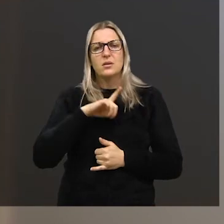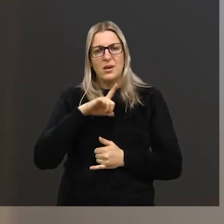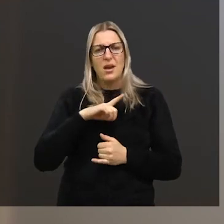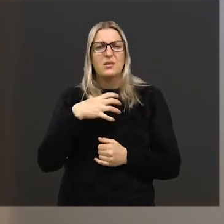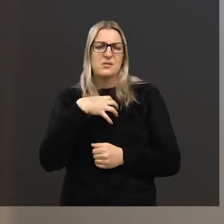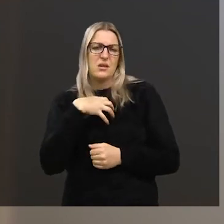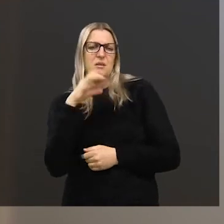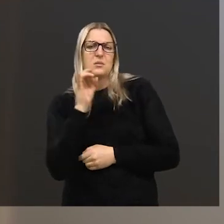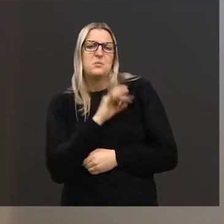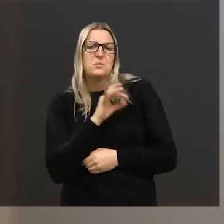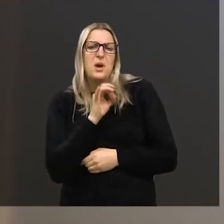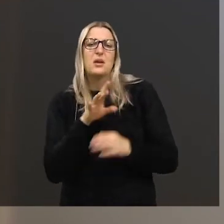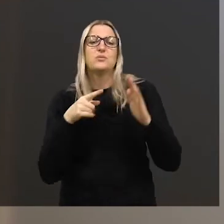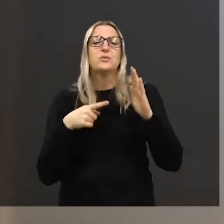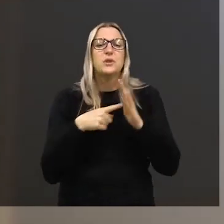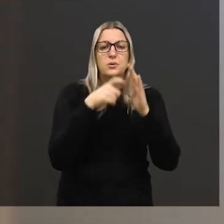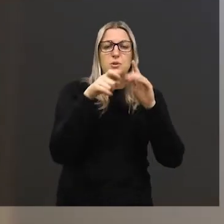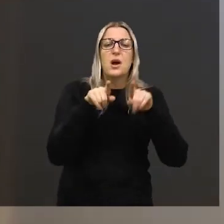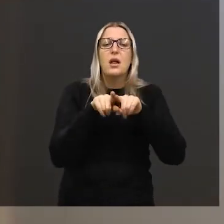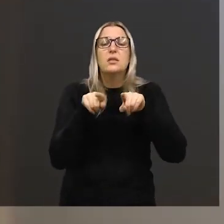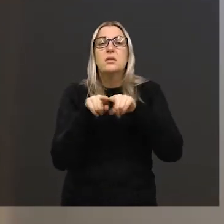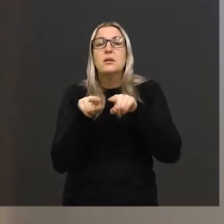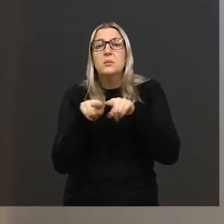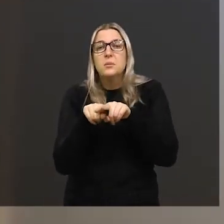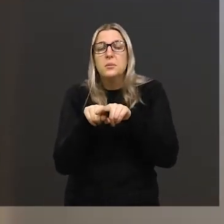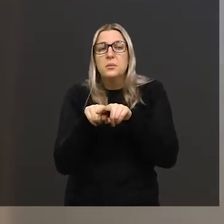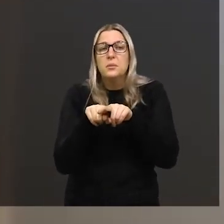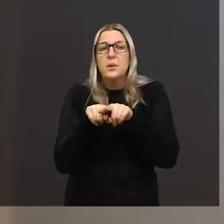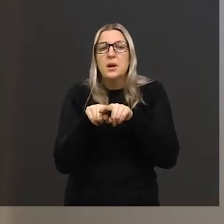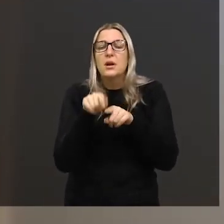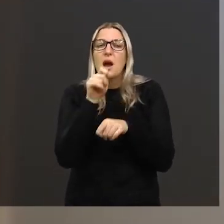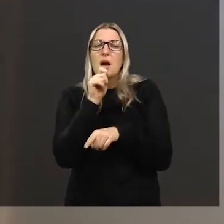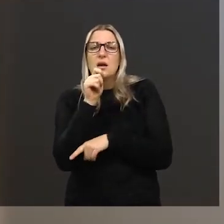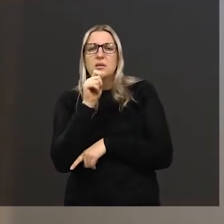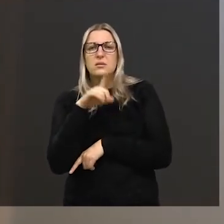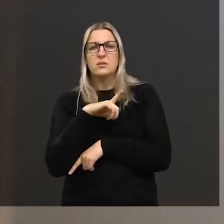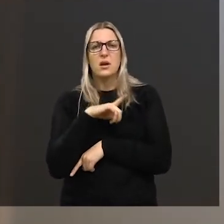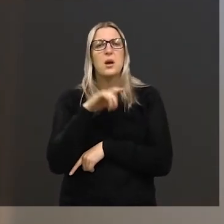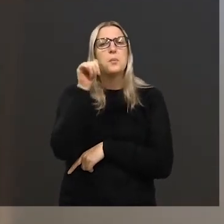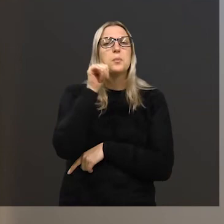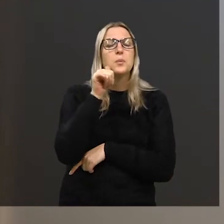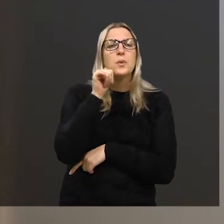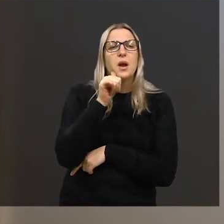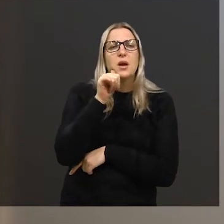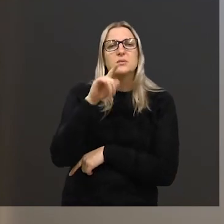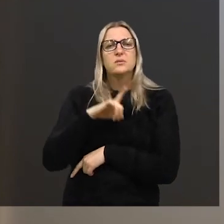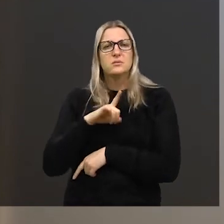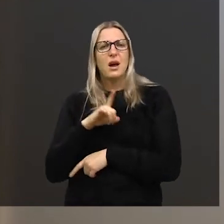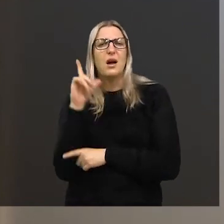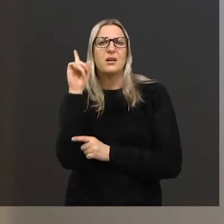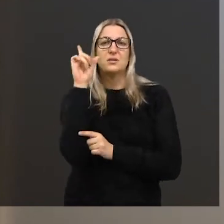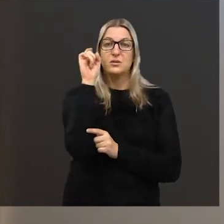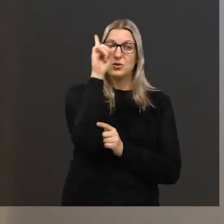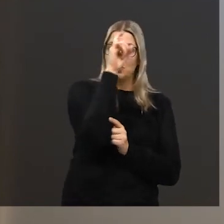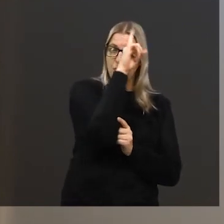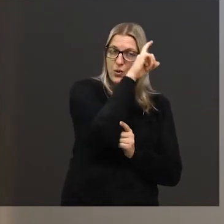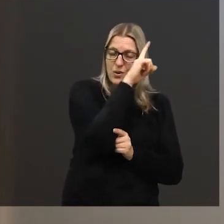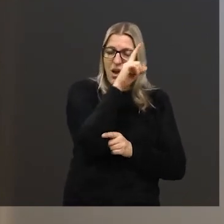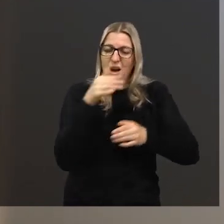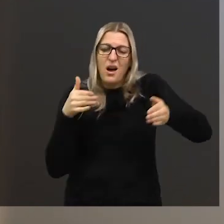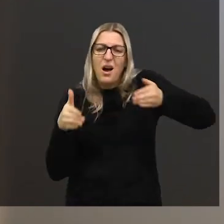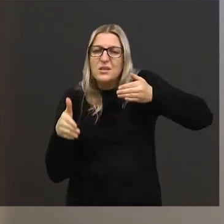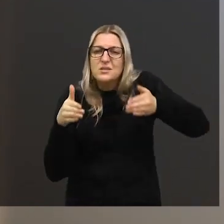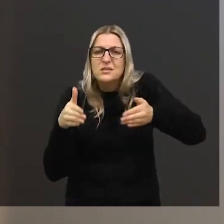né, que pode gerar um medo então de fazer a denúncia, acredito que ainda algumas mulheres elas